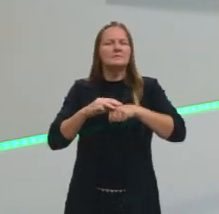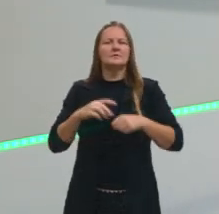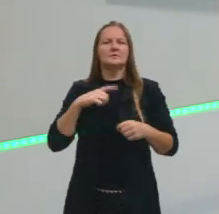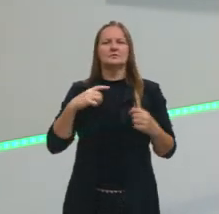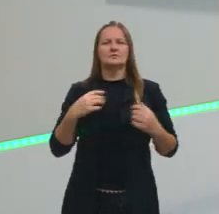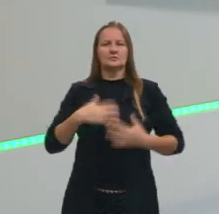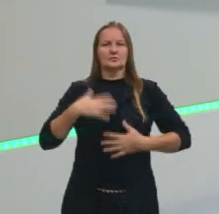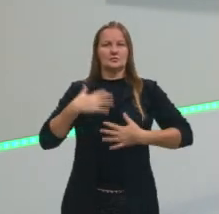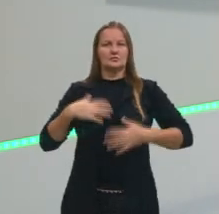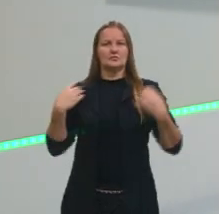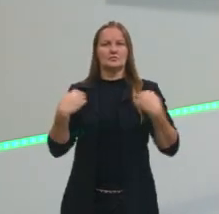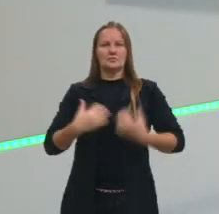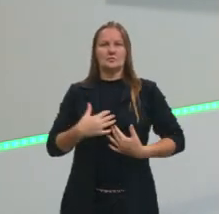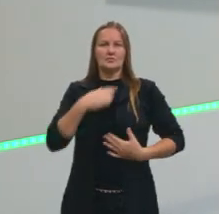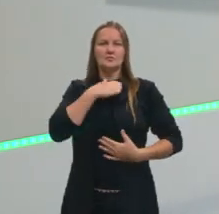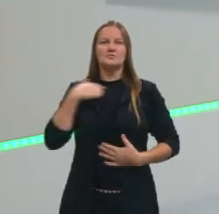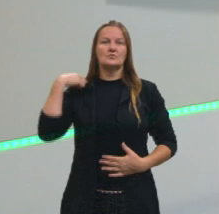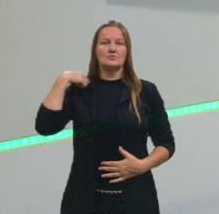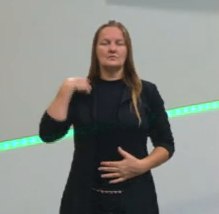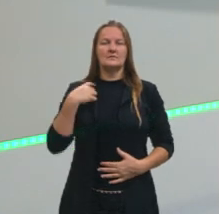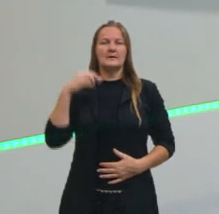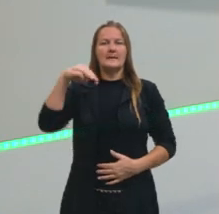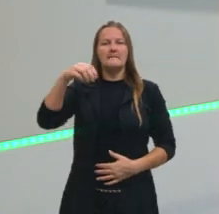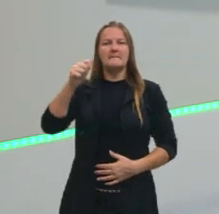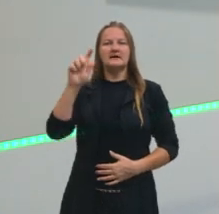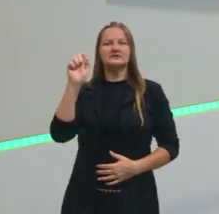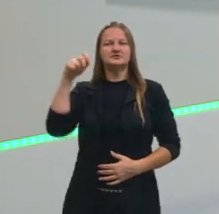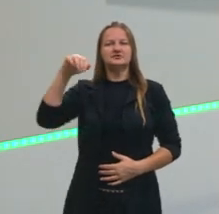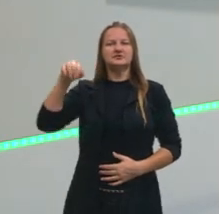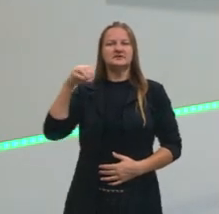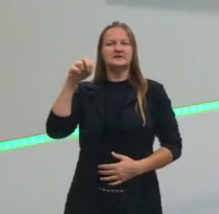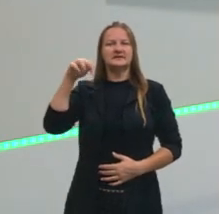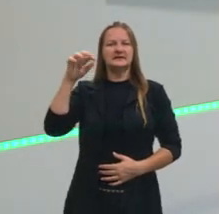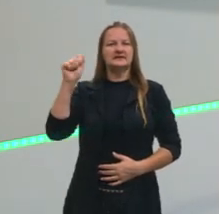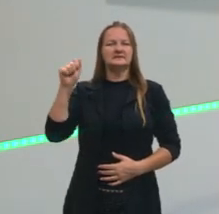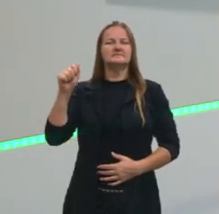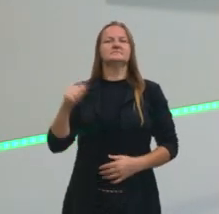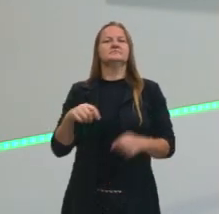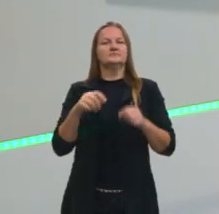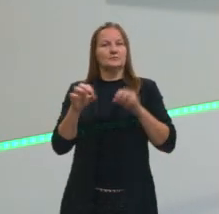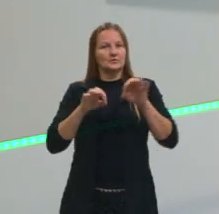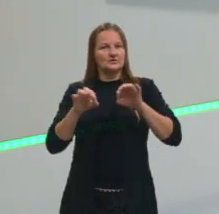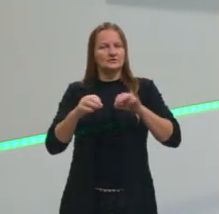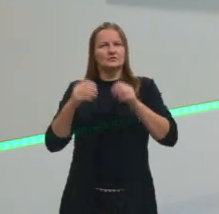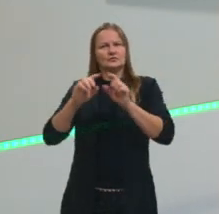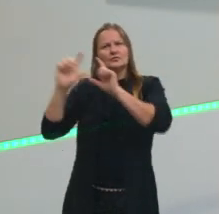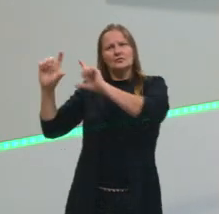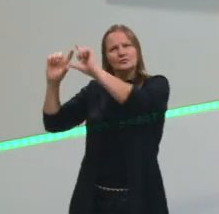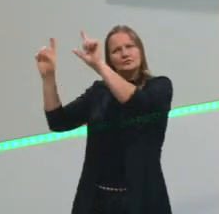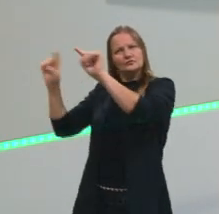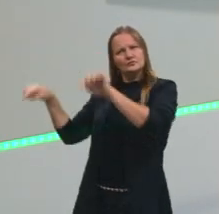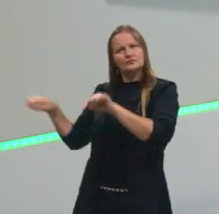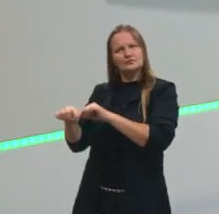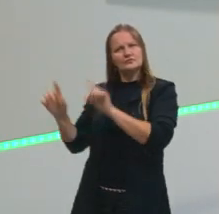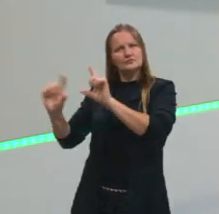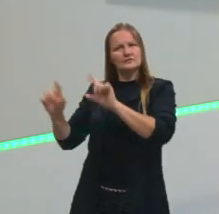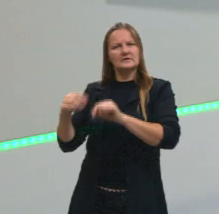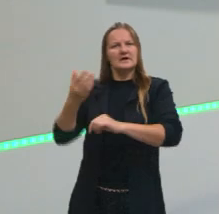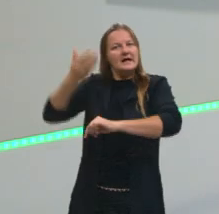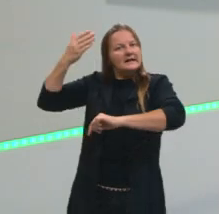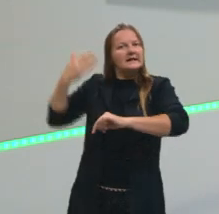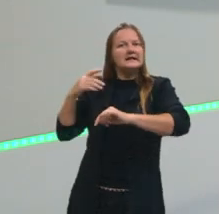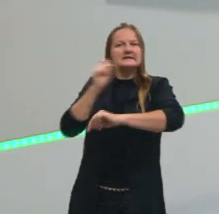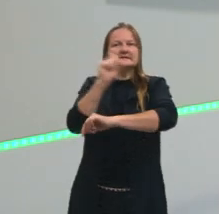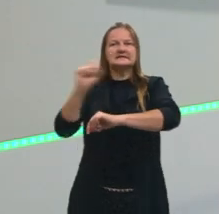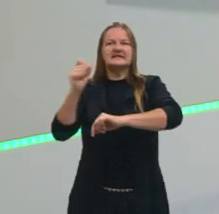tô com uma camiseta roxa Magenta do projeto aqui do meu lado tem uma televisão e atrás de mim um quadro